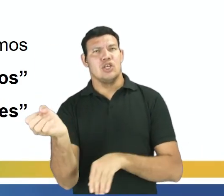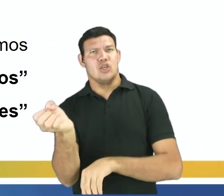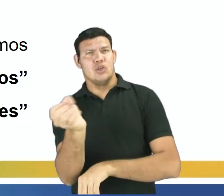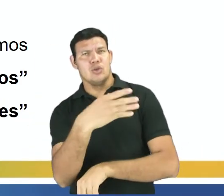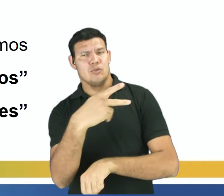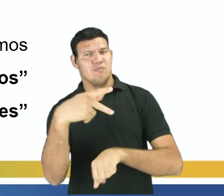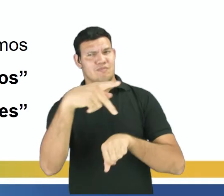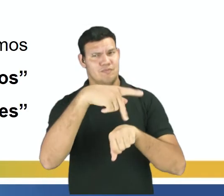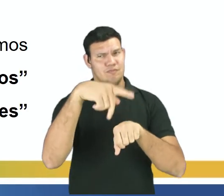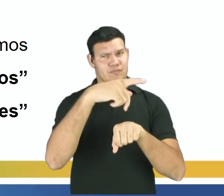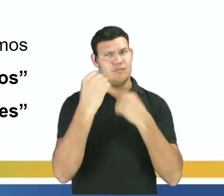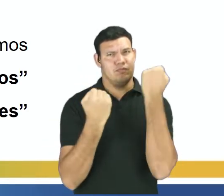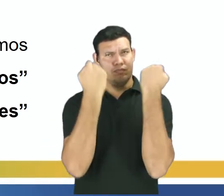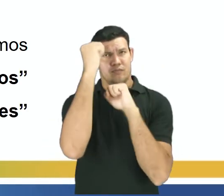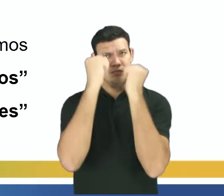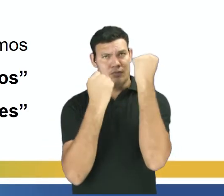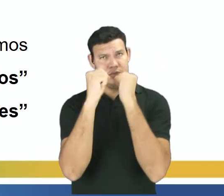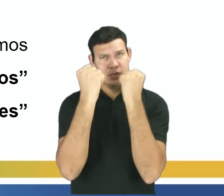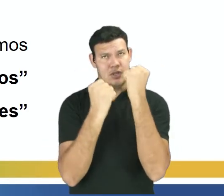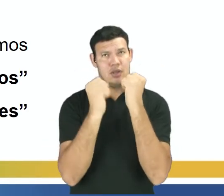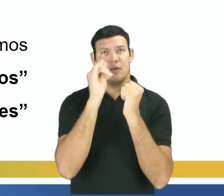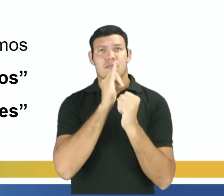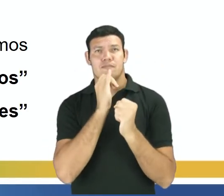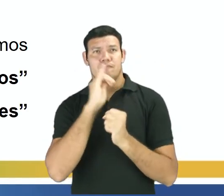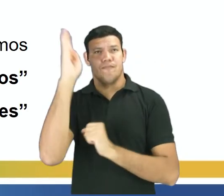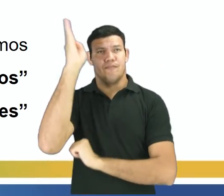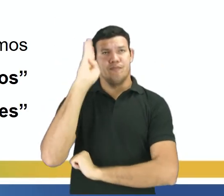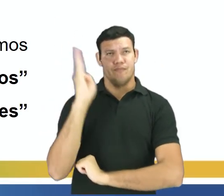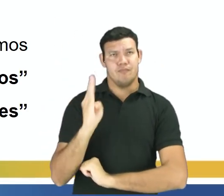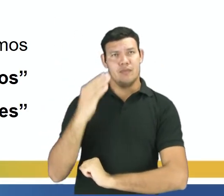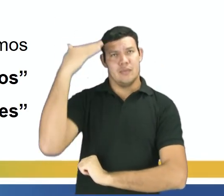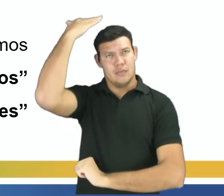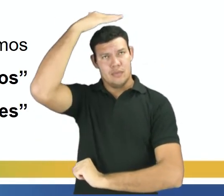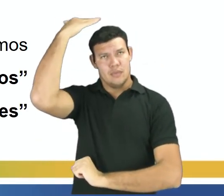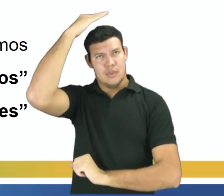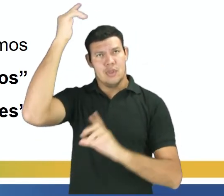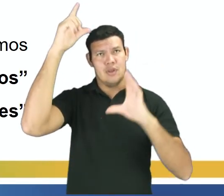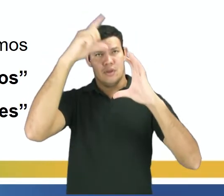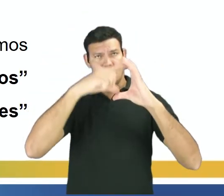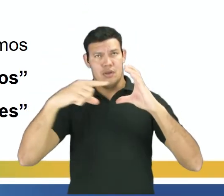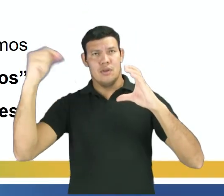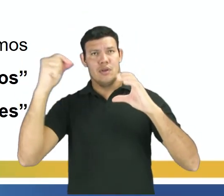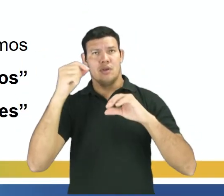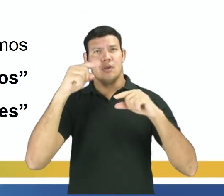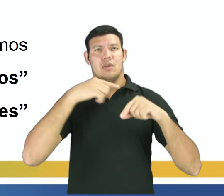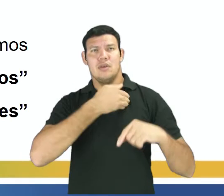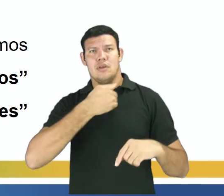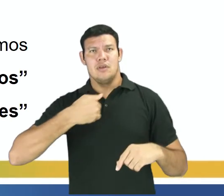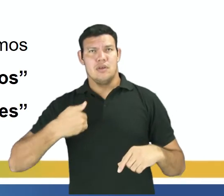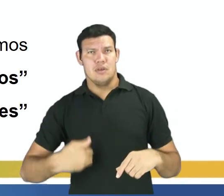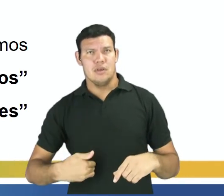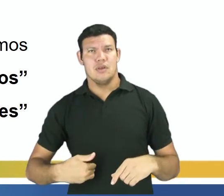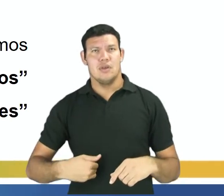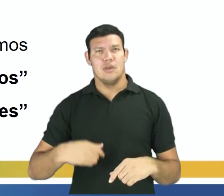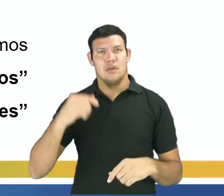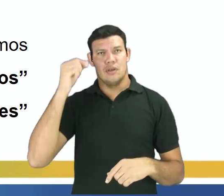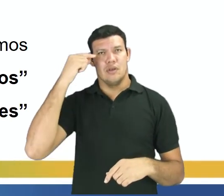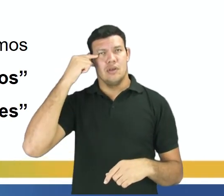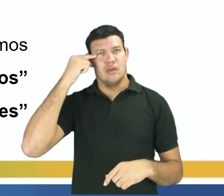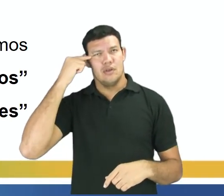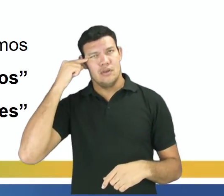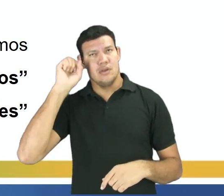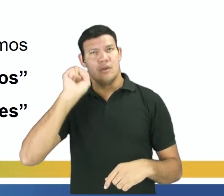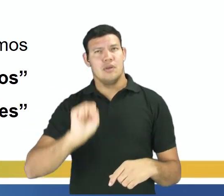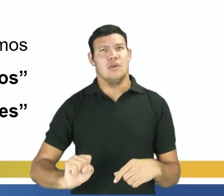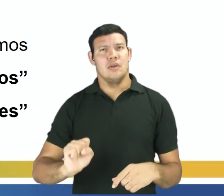países industrializados, como Brasil, México, Turquia, China, Coreia do Sul, Taiwan, Singapura, Índia, África